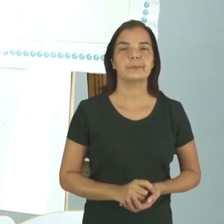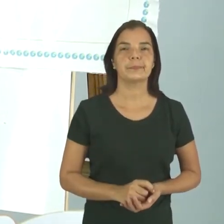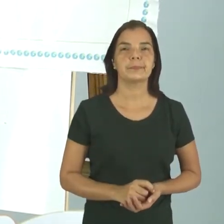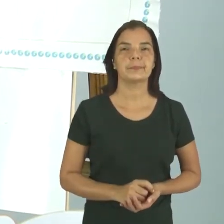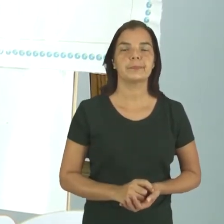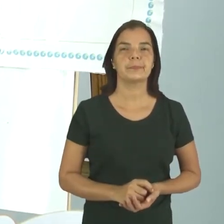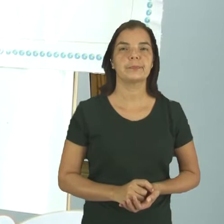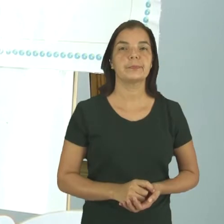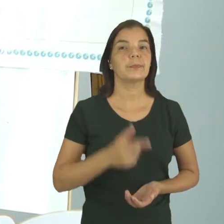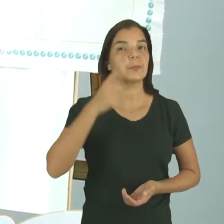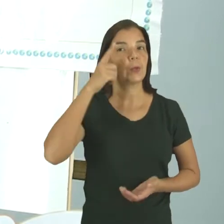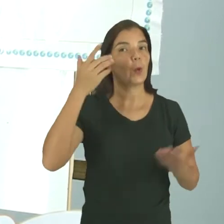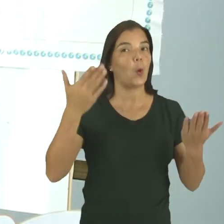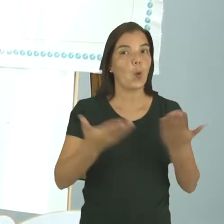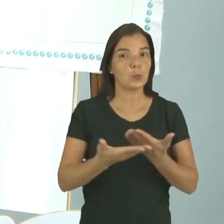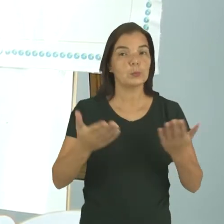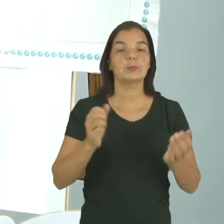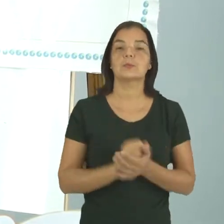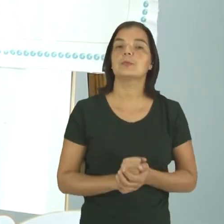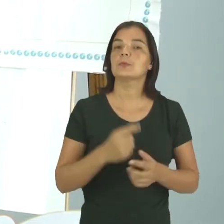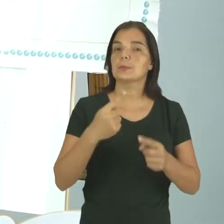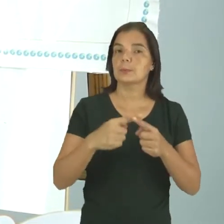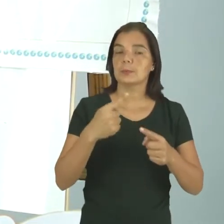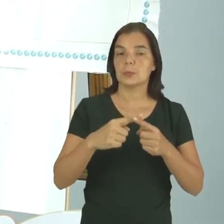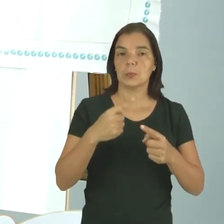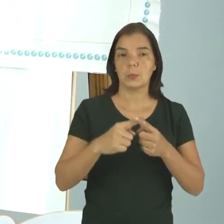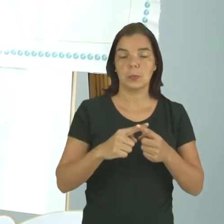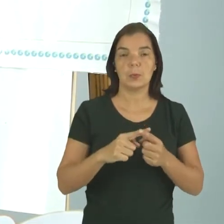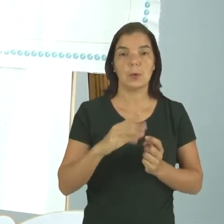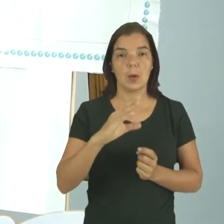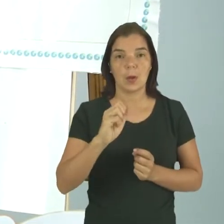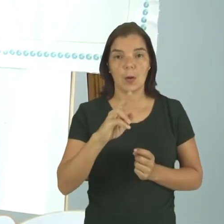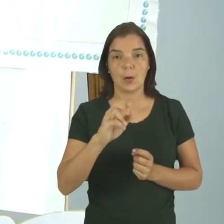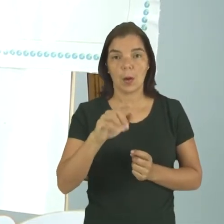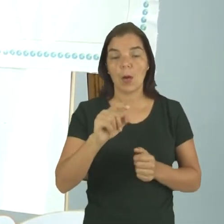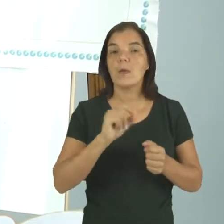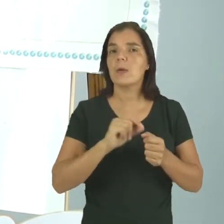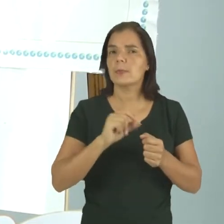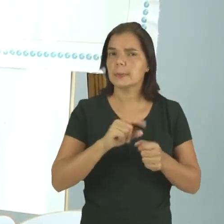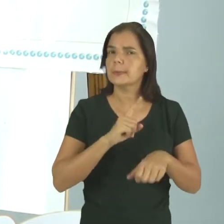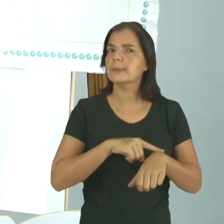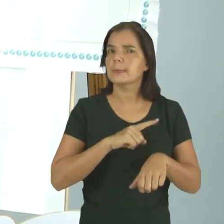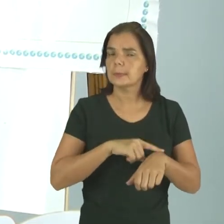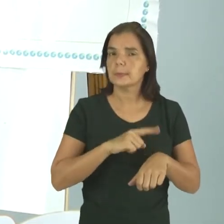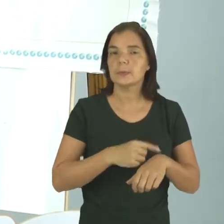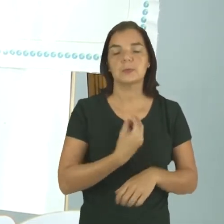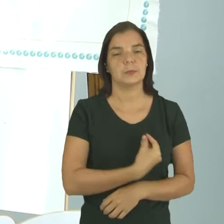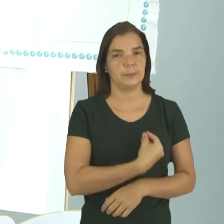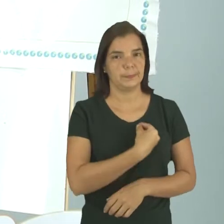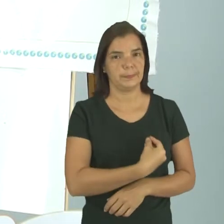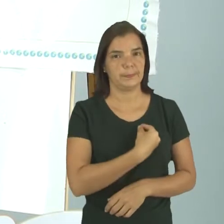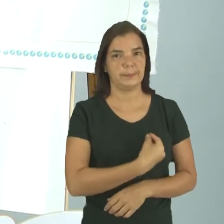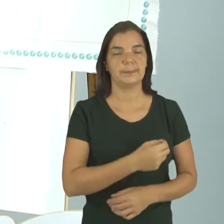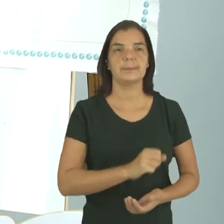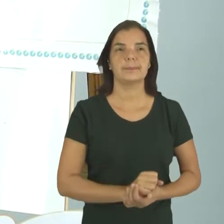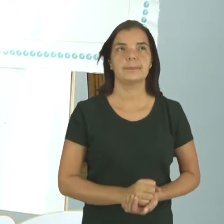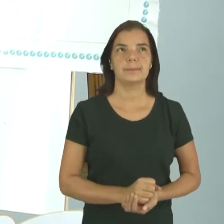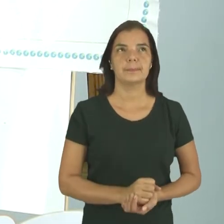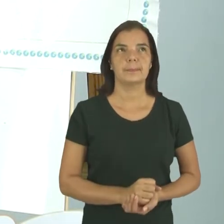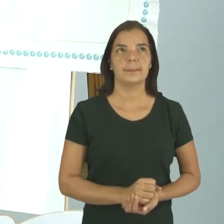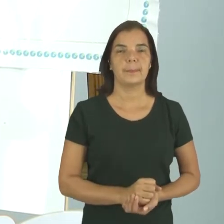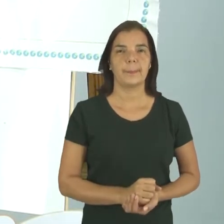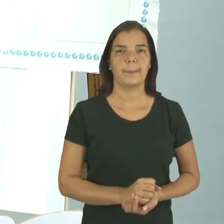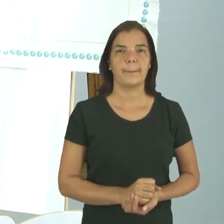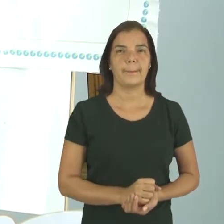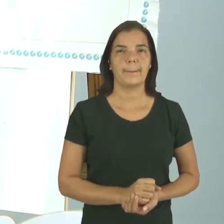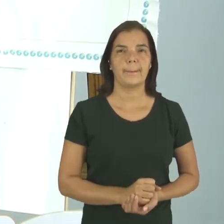no hoje, porque Cauê vai fazer daqui a pouco, então está no presente. Vamos